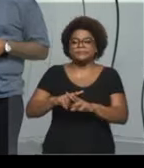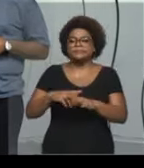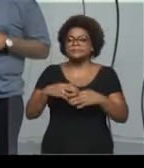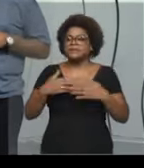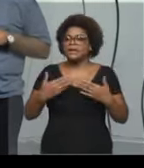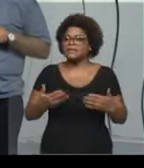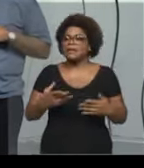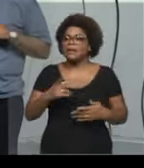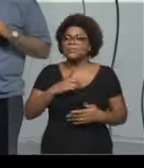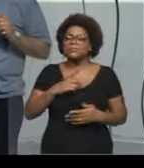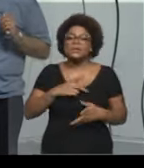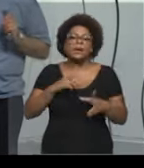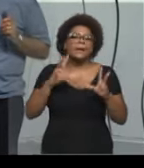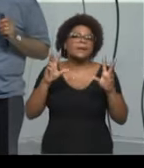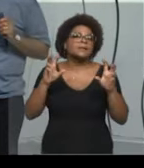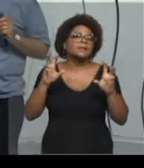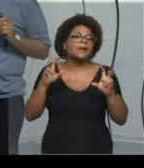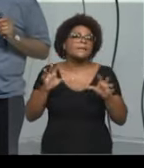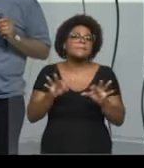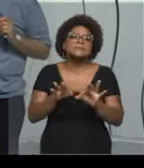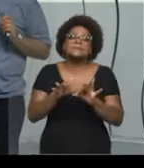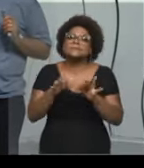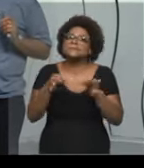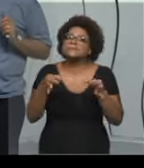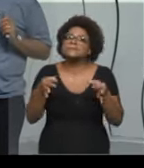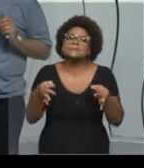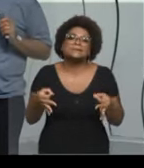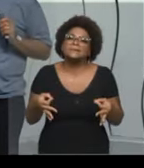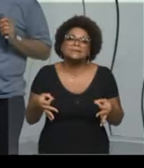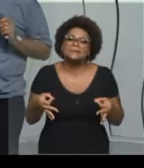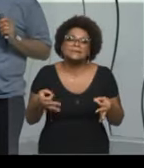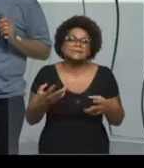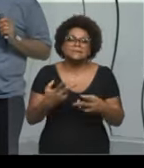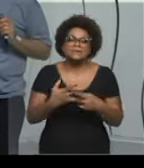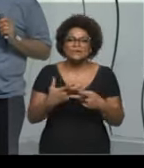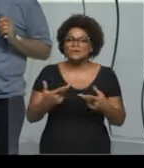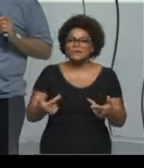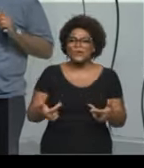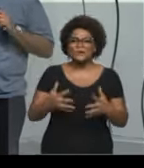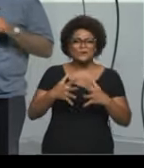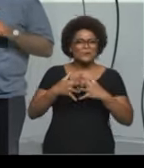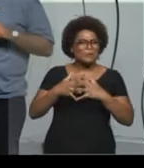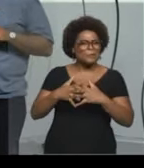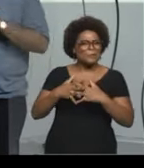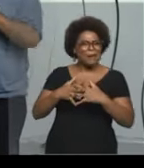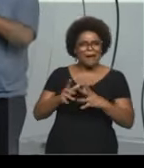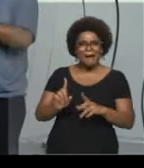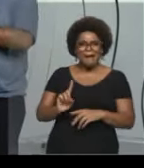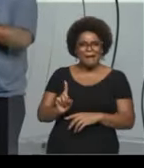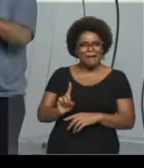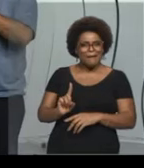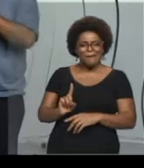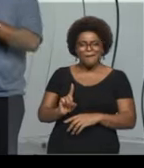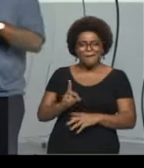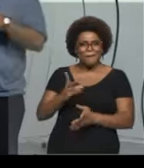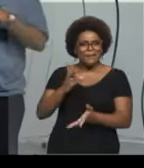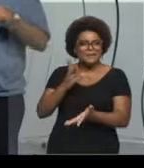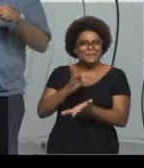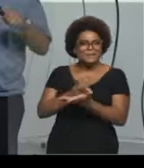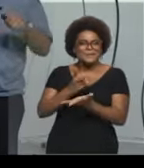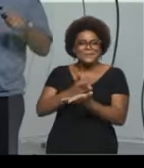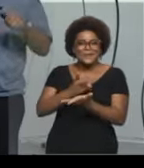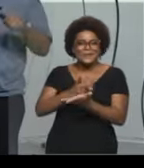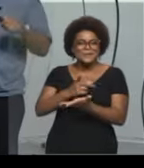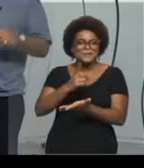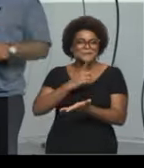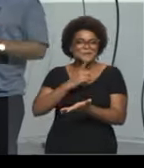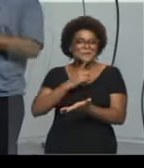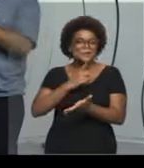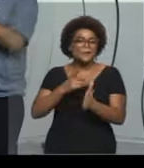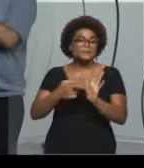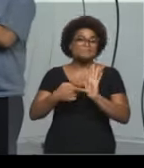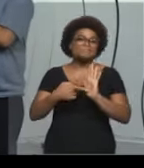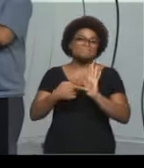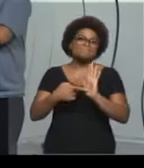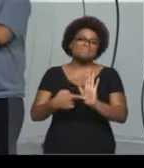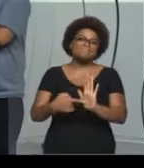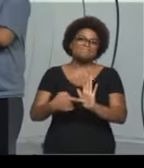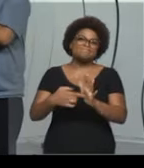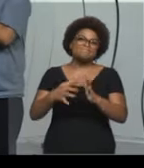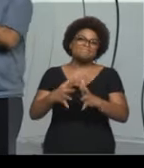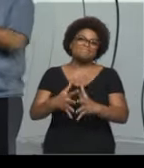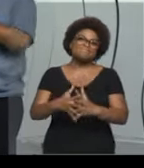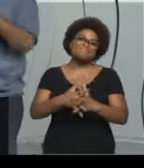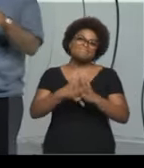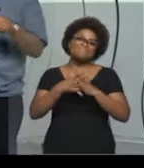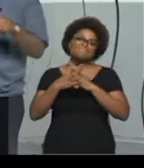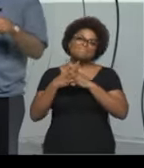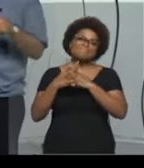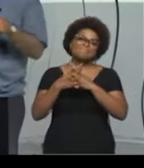vocês vão ver que não são nada assim, não são coisas muito complicadas, mas que sempre trazem dúvidas. Né? Todo ano são